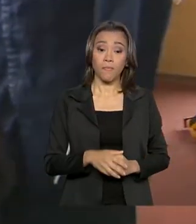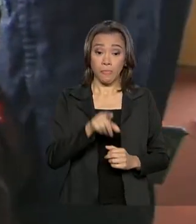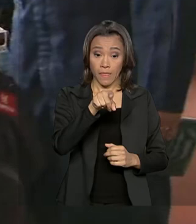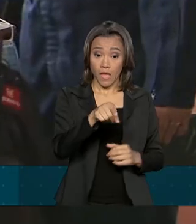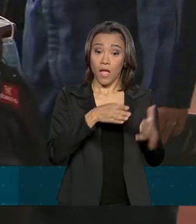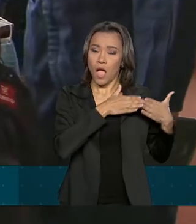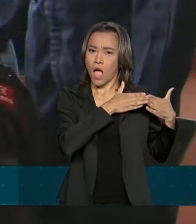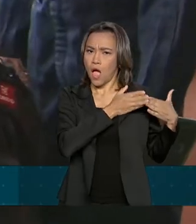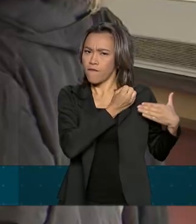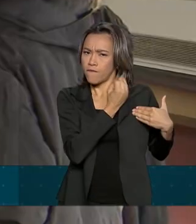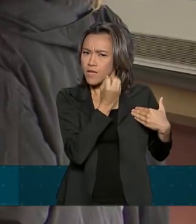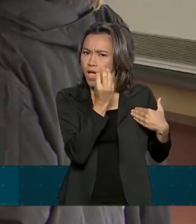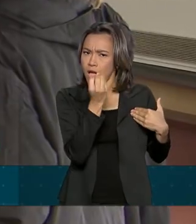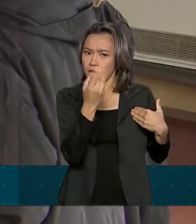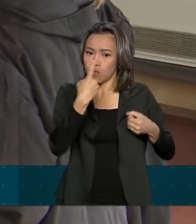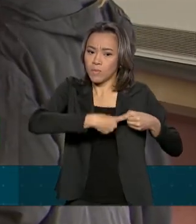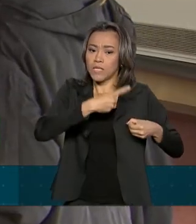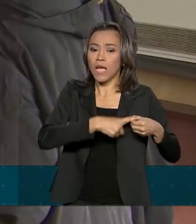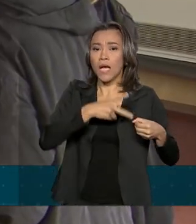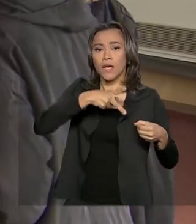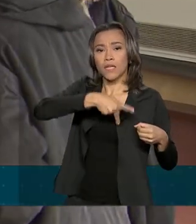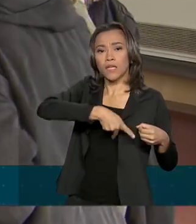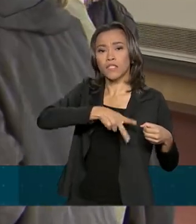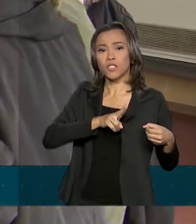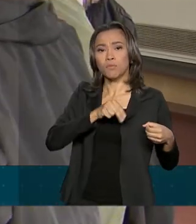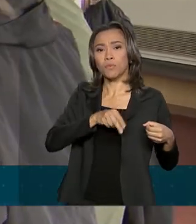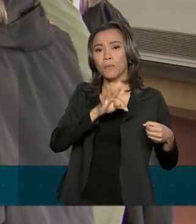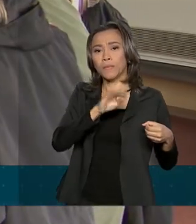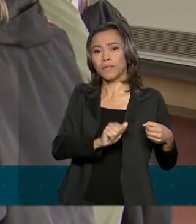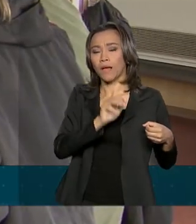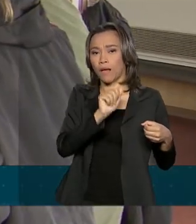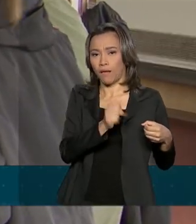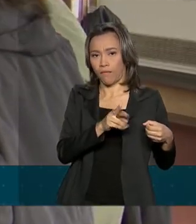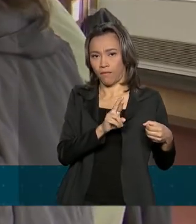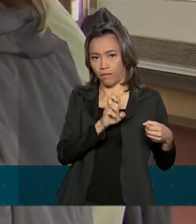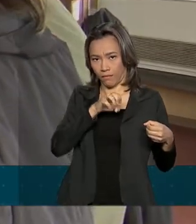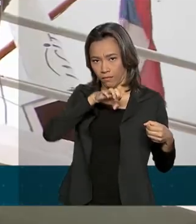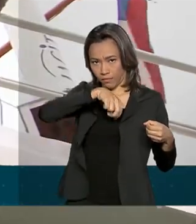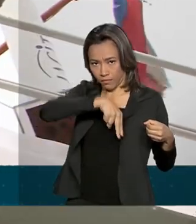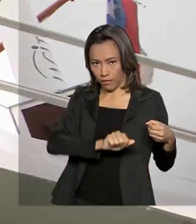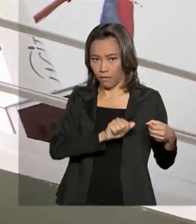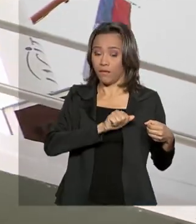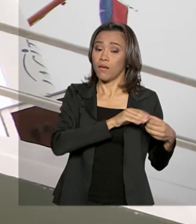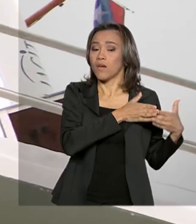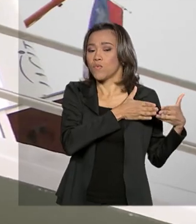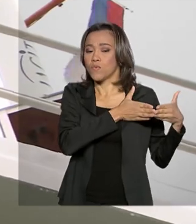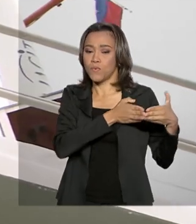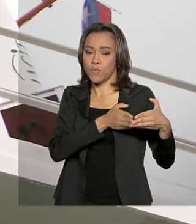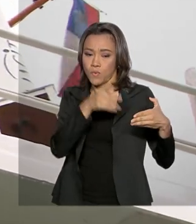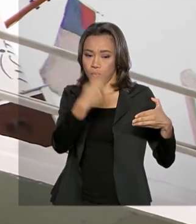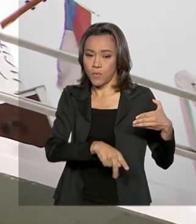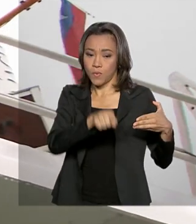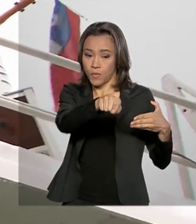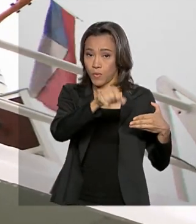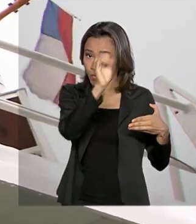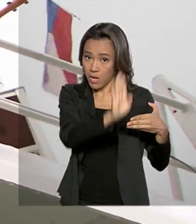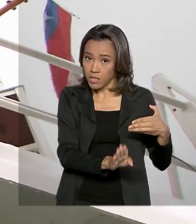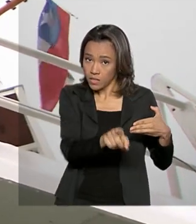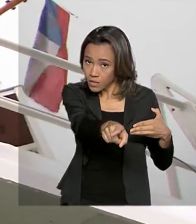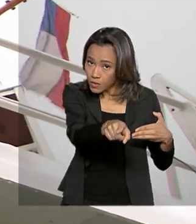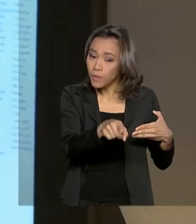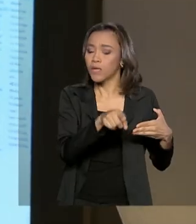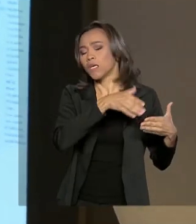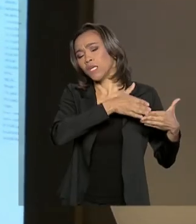chegar à Antártica começou em Punta Arenas, no extremo sul do Chile. Embarcamos no navio polar brasileiro Almirante Maximiano